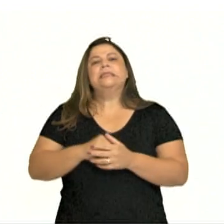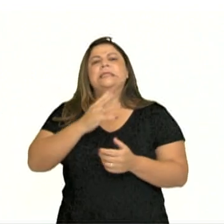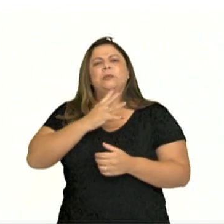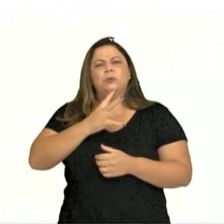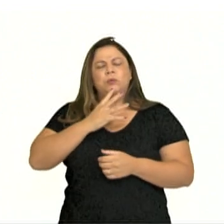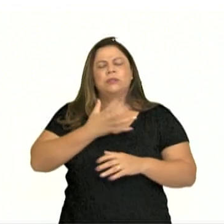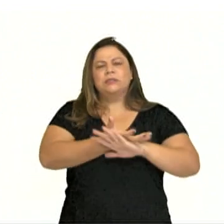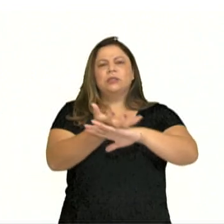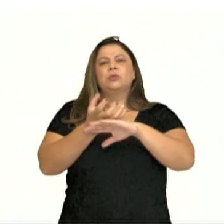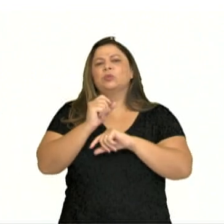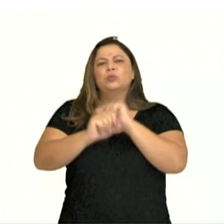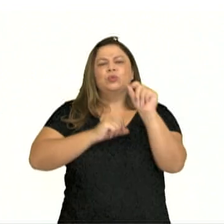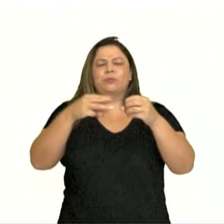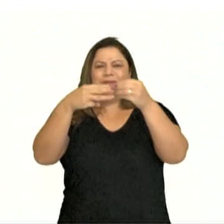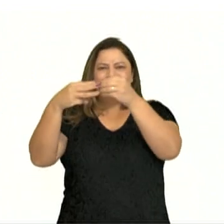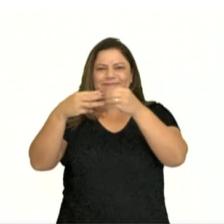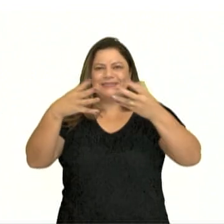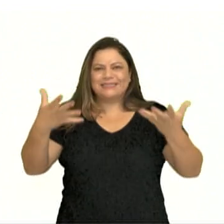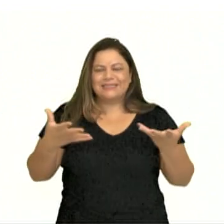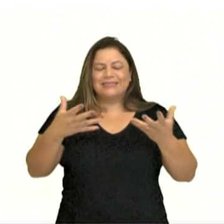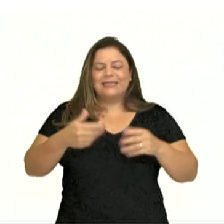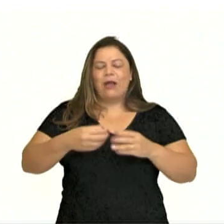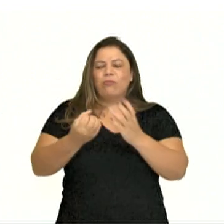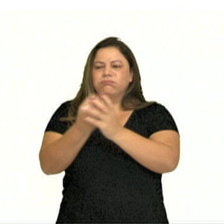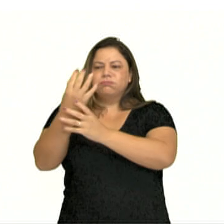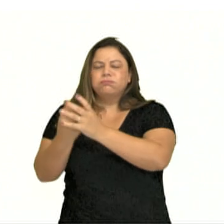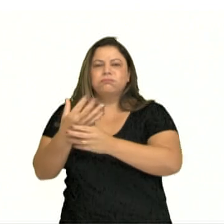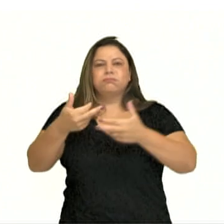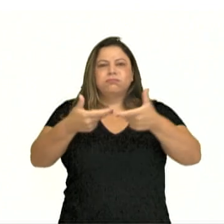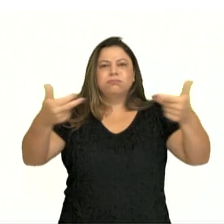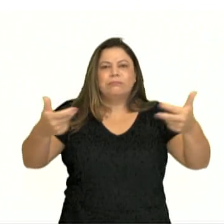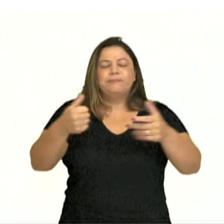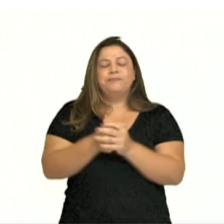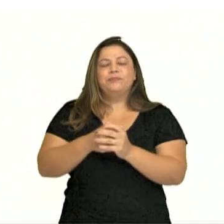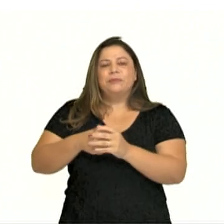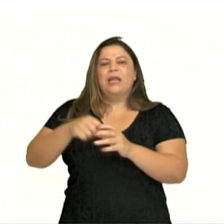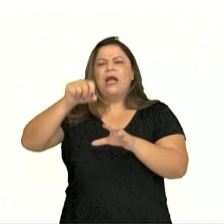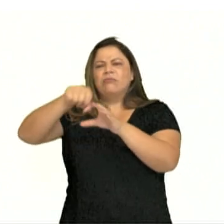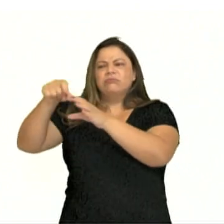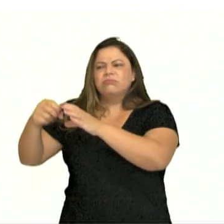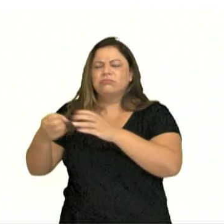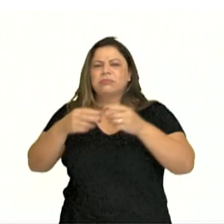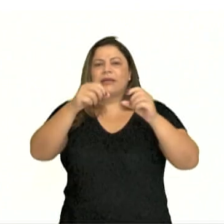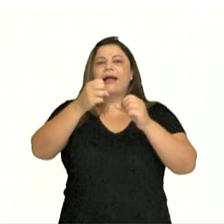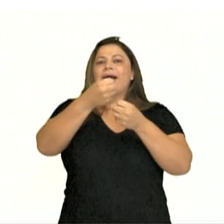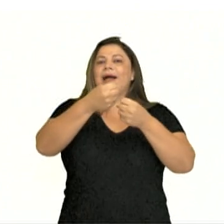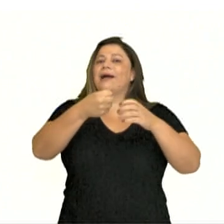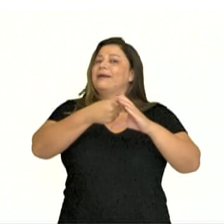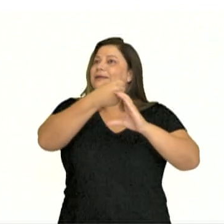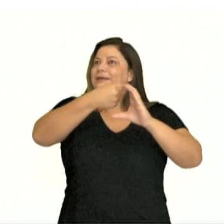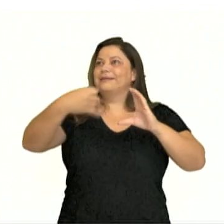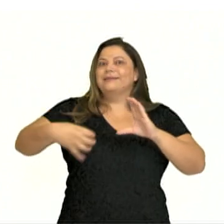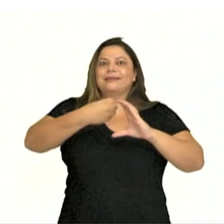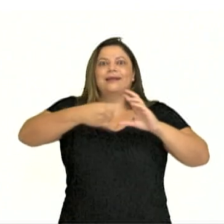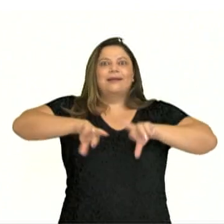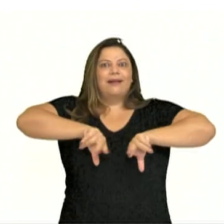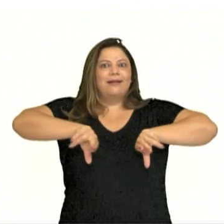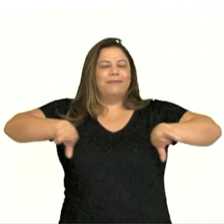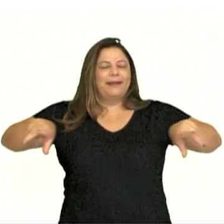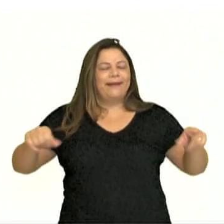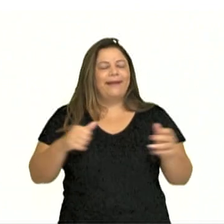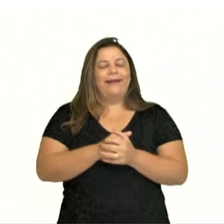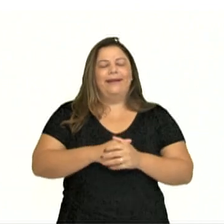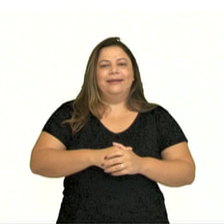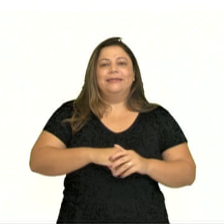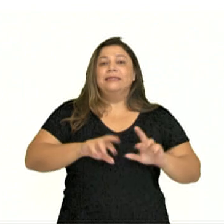célula vegetal? Conhecer as características que definem uma planta. Saber diferenciar uma planta de um animal ou de outros